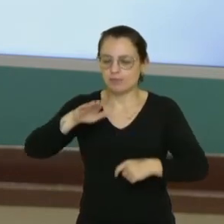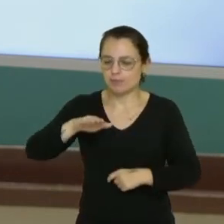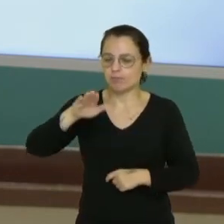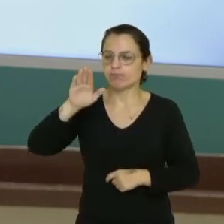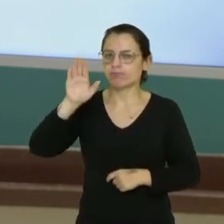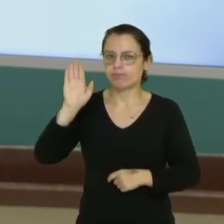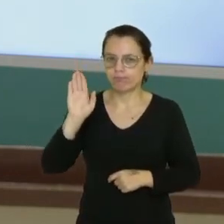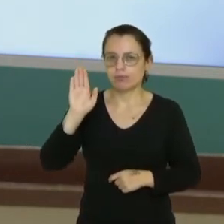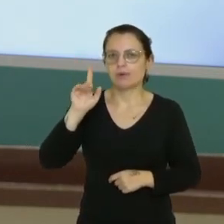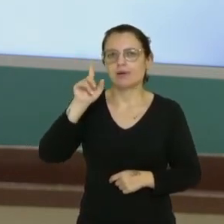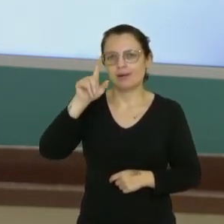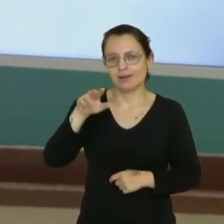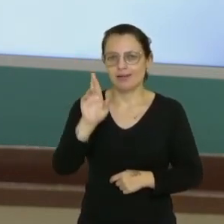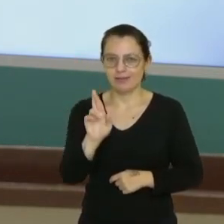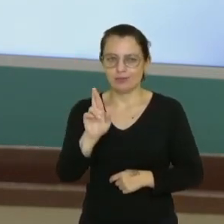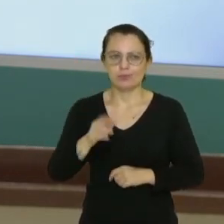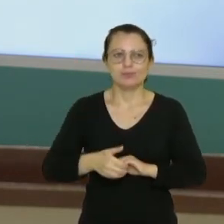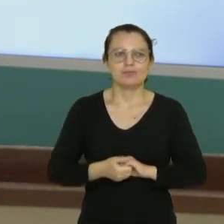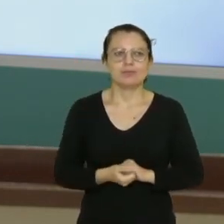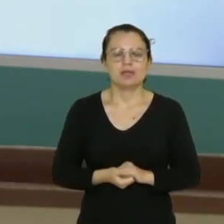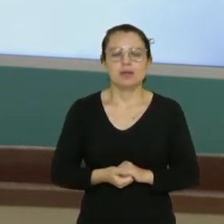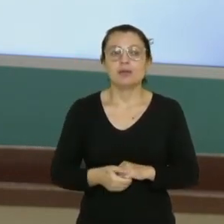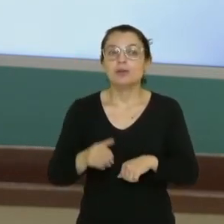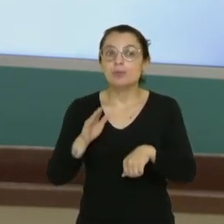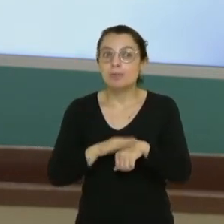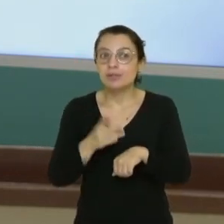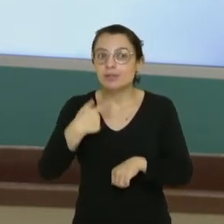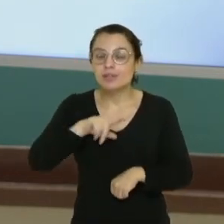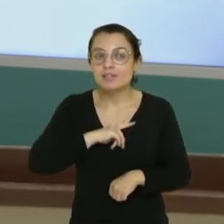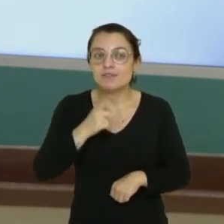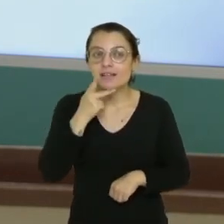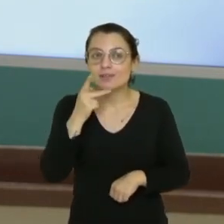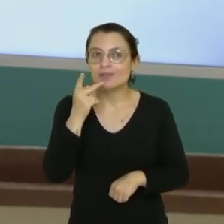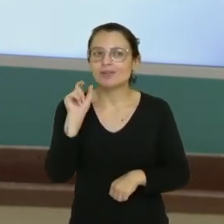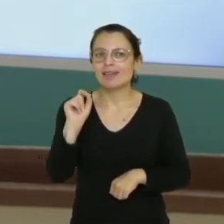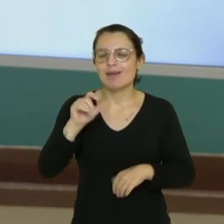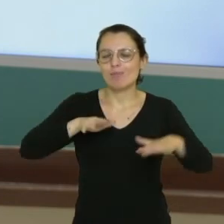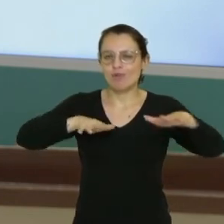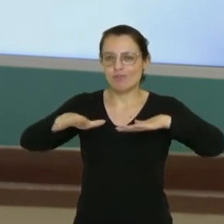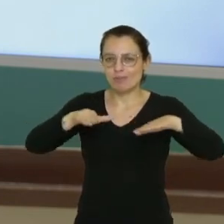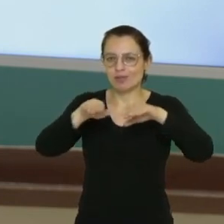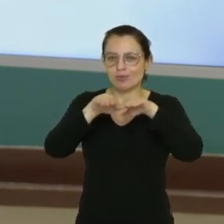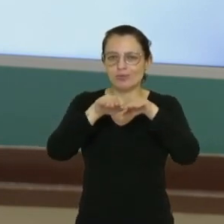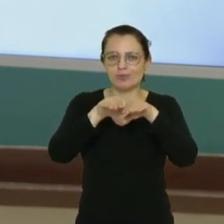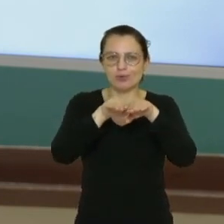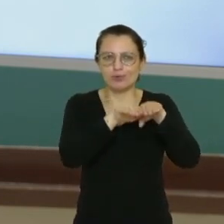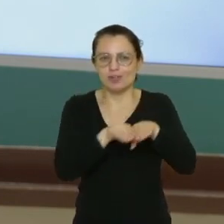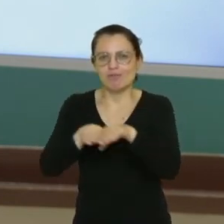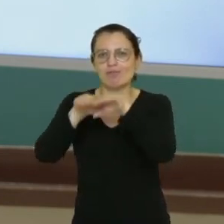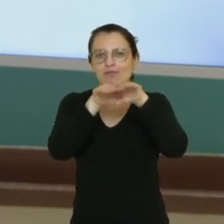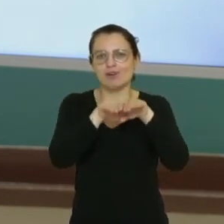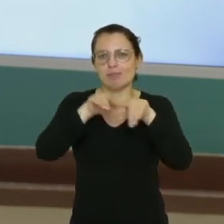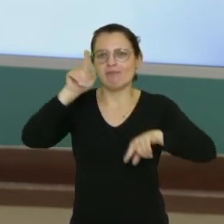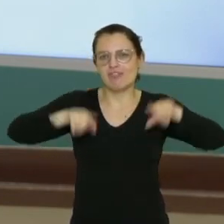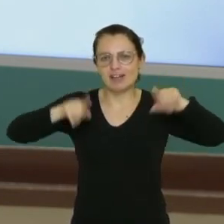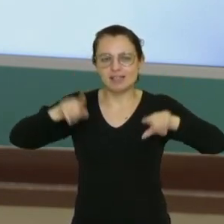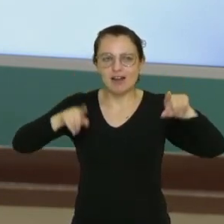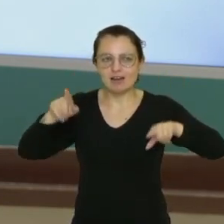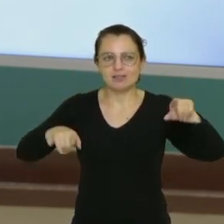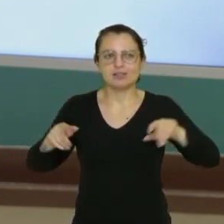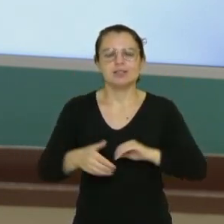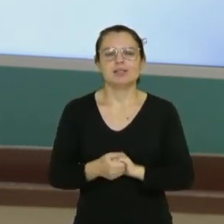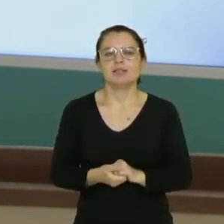e quando a gente fala nessa parte aí nós não podemos esquecer no movimento uniformemente variado que aquele movimento em que a velocidade está mudando